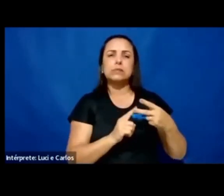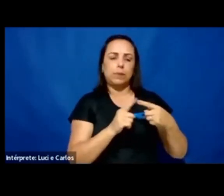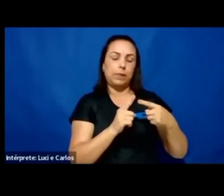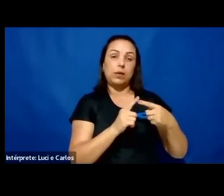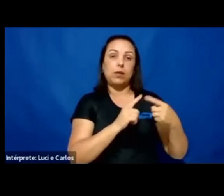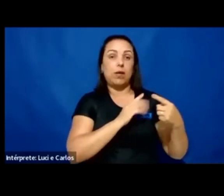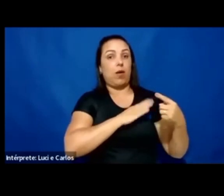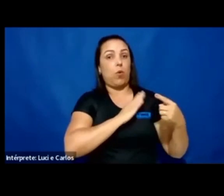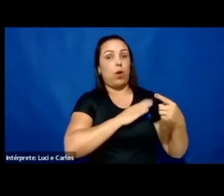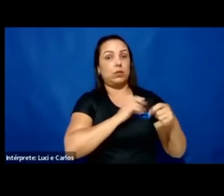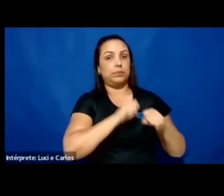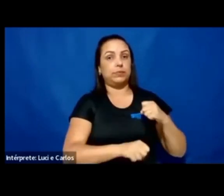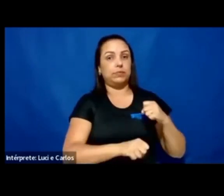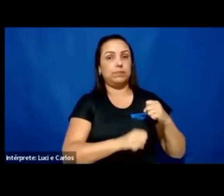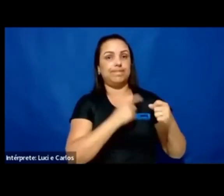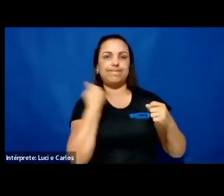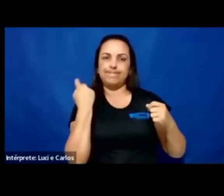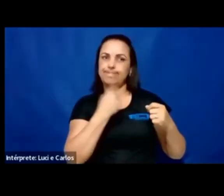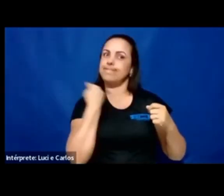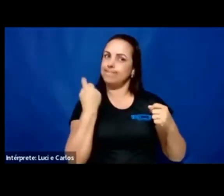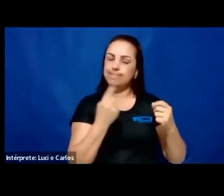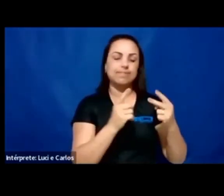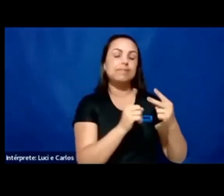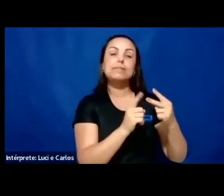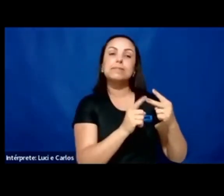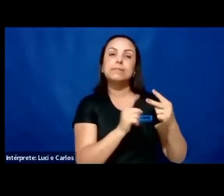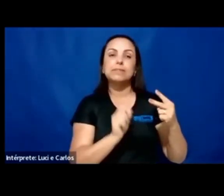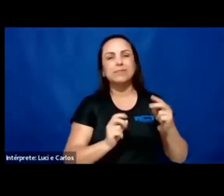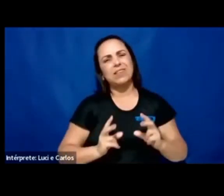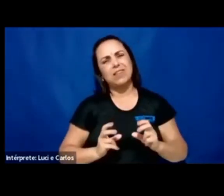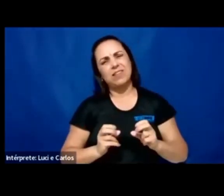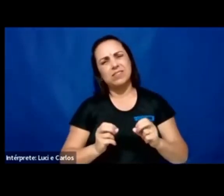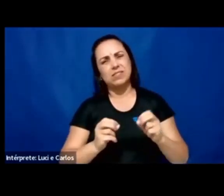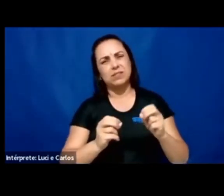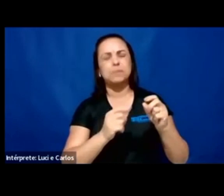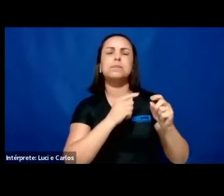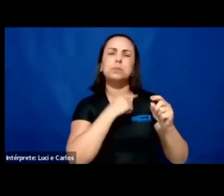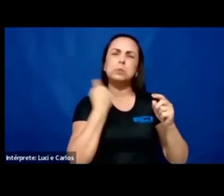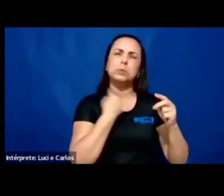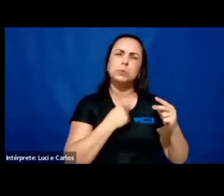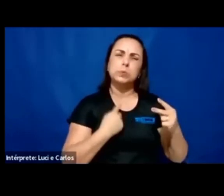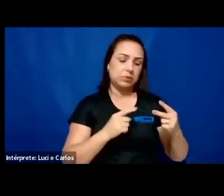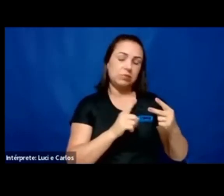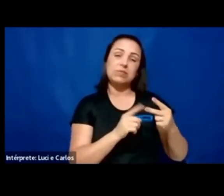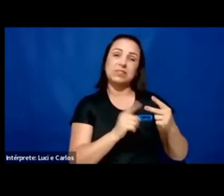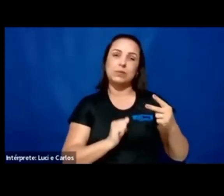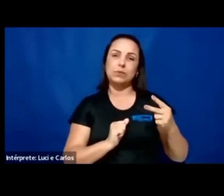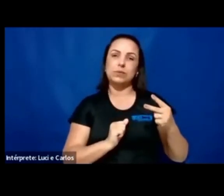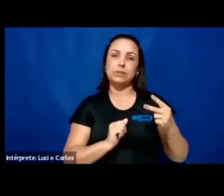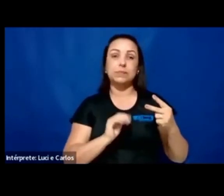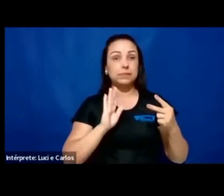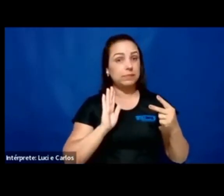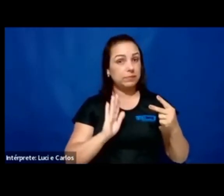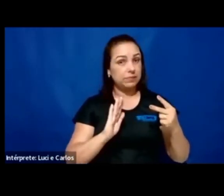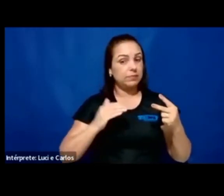doença cardiovascular e a segunda é em câncer. Só que vai chegar um ponto, não vai demorar